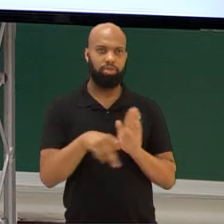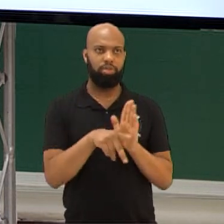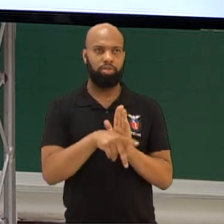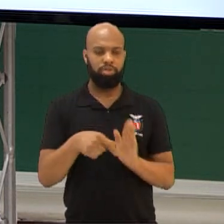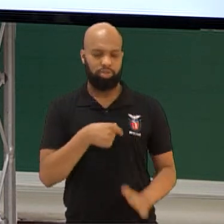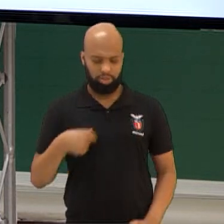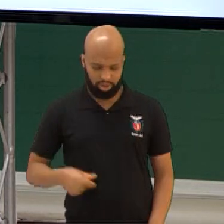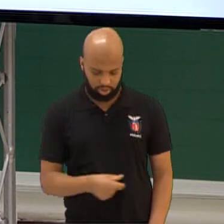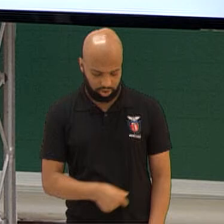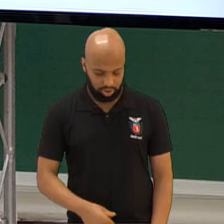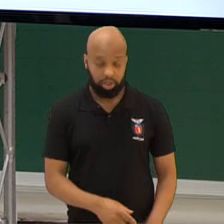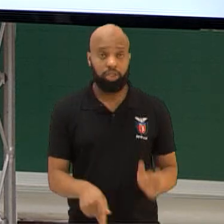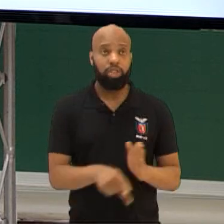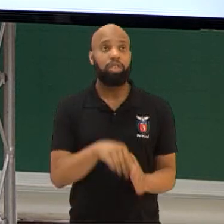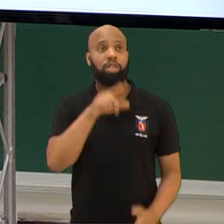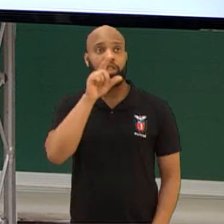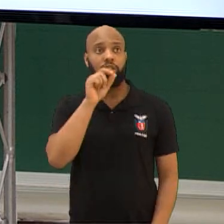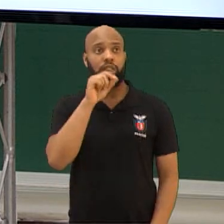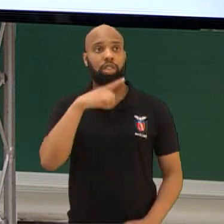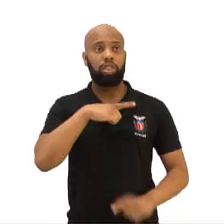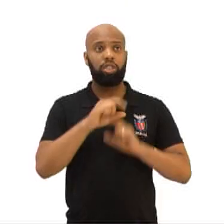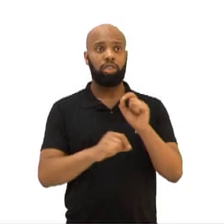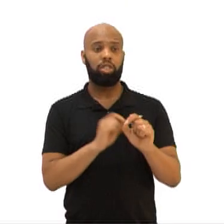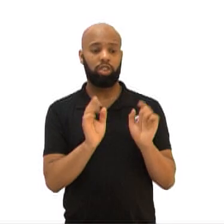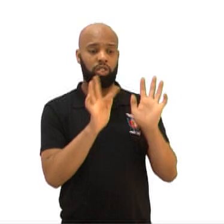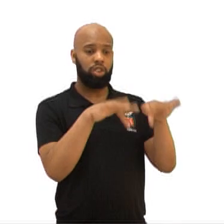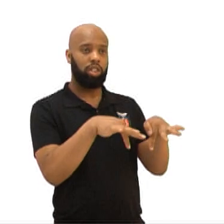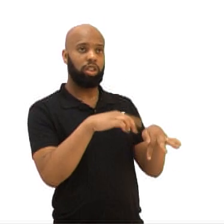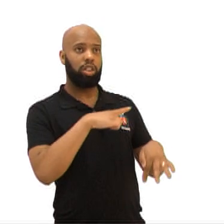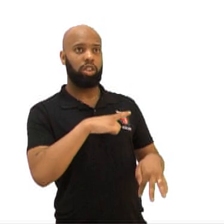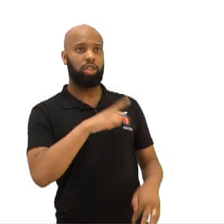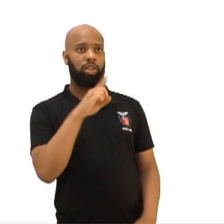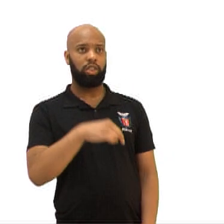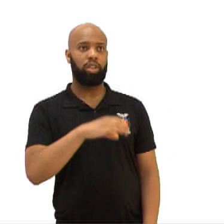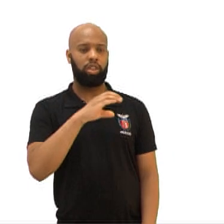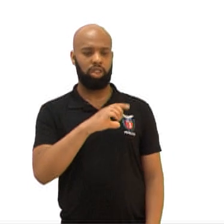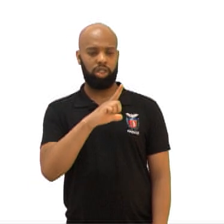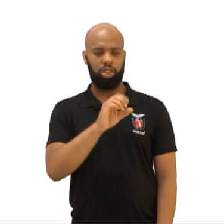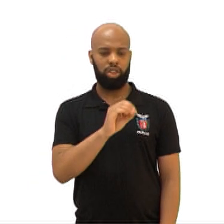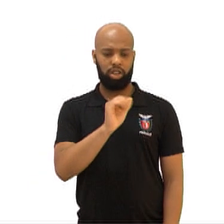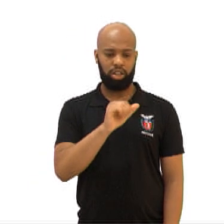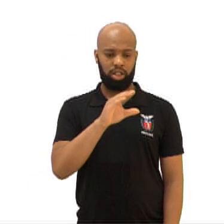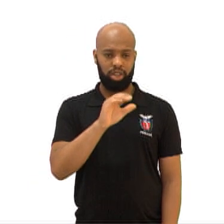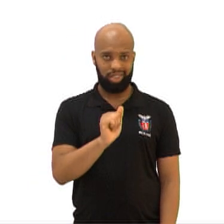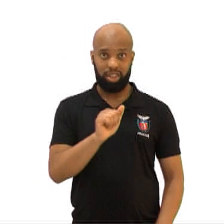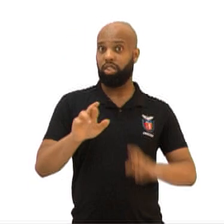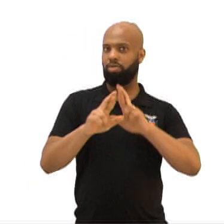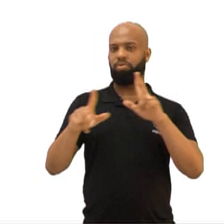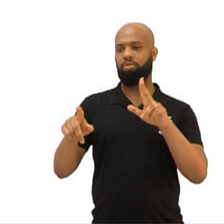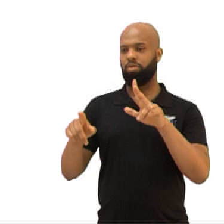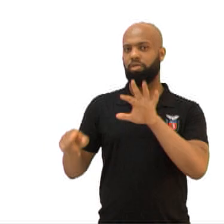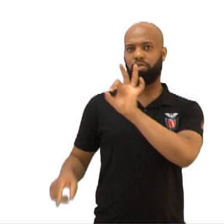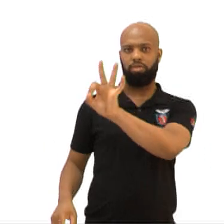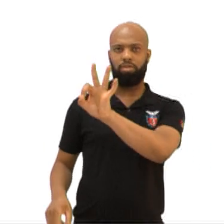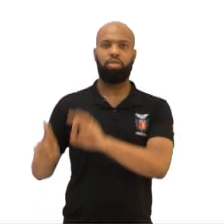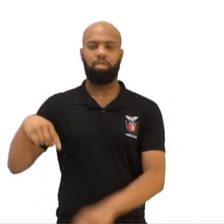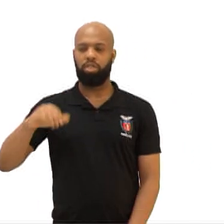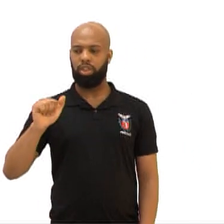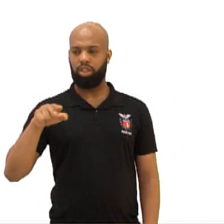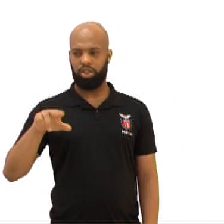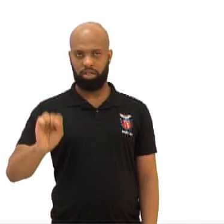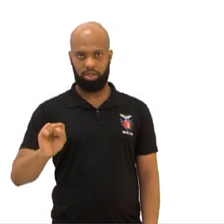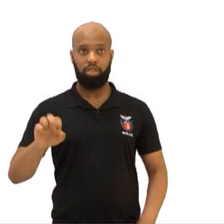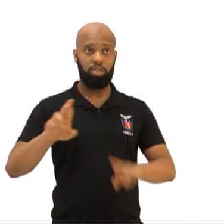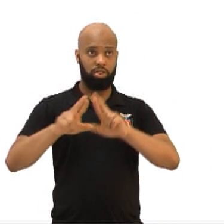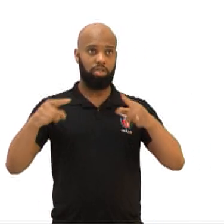na imagem, ele vai terminar na cloaca. Tá? Então, existe uma diferença entre cloaca e ânus. A gente observa isso, por quê?